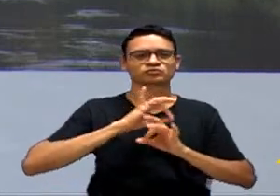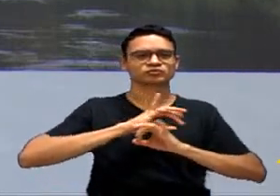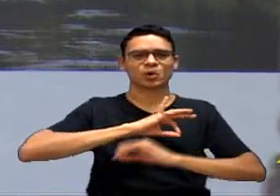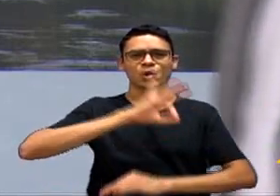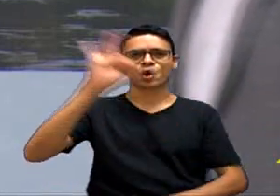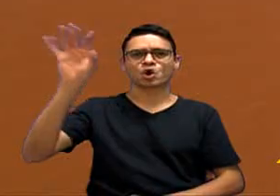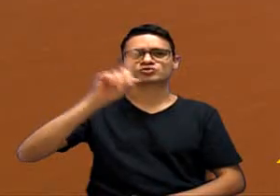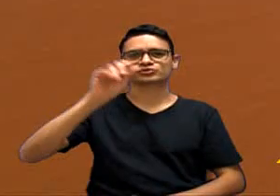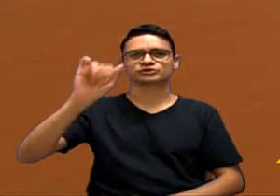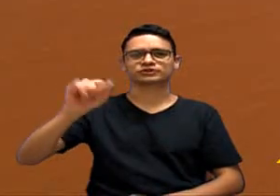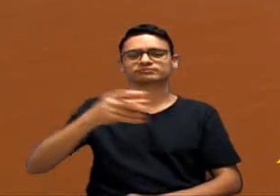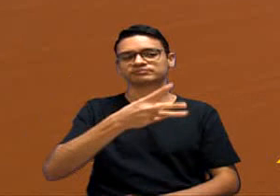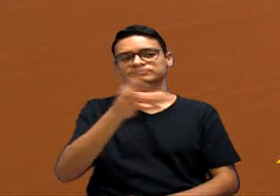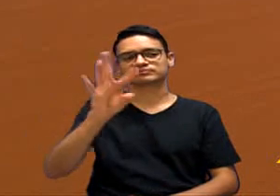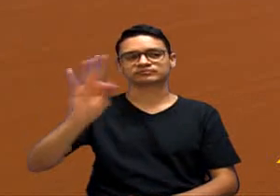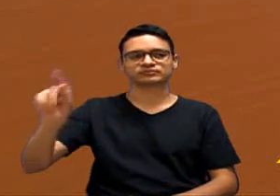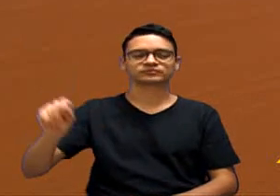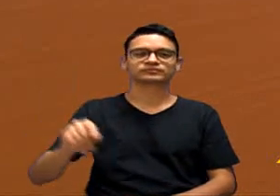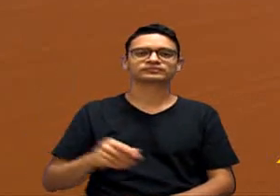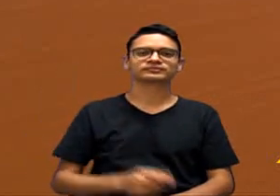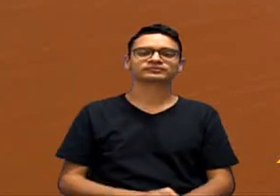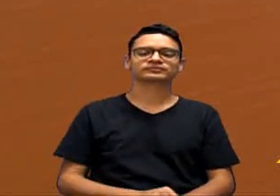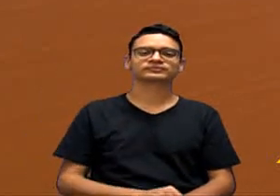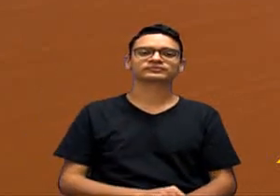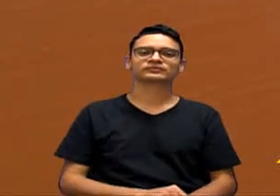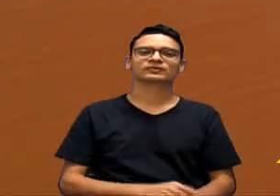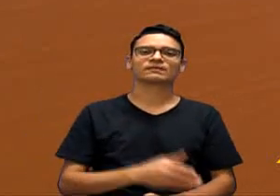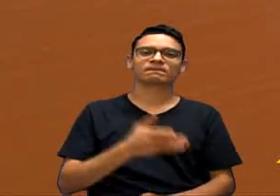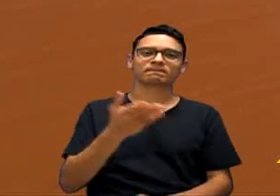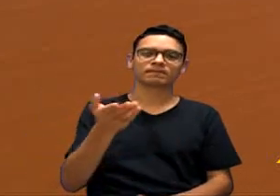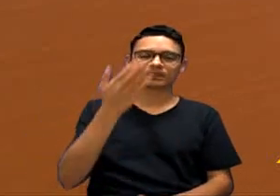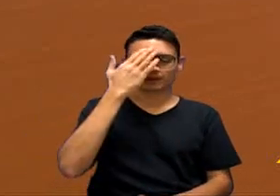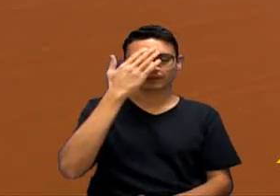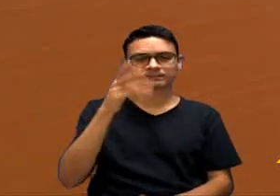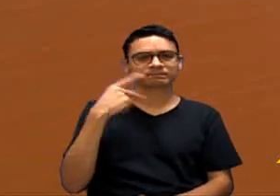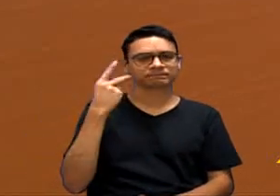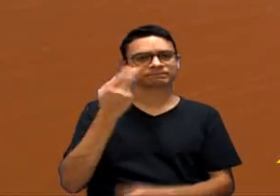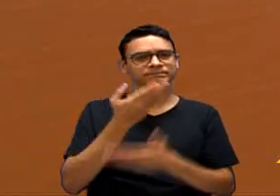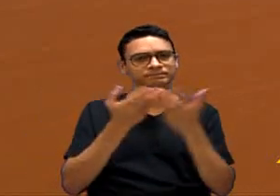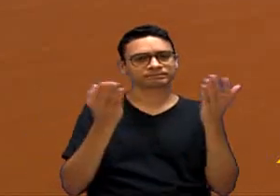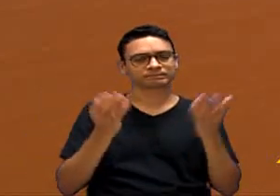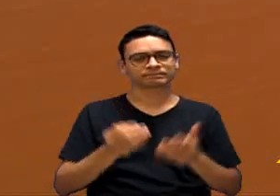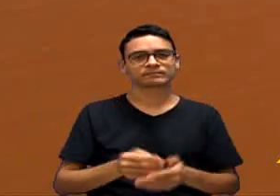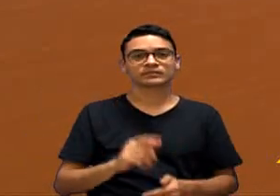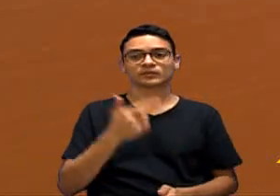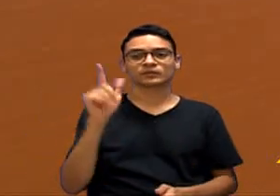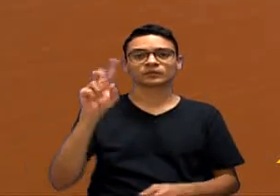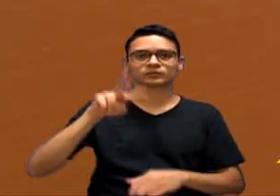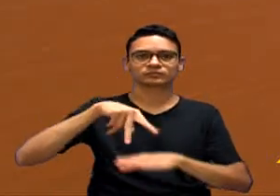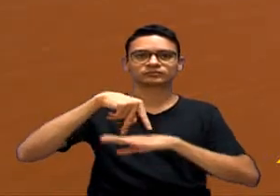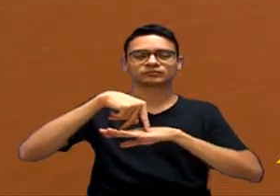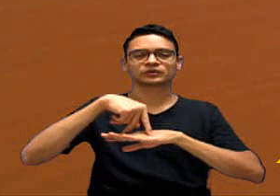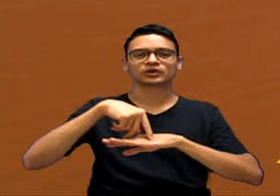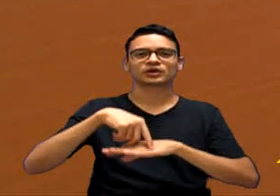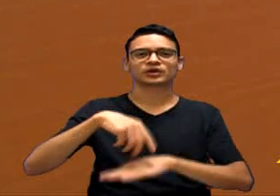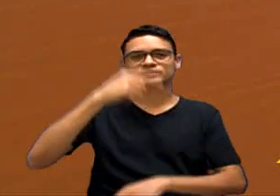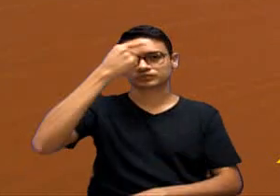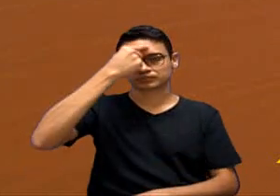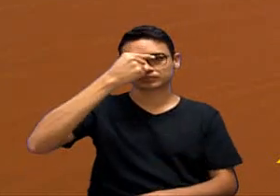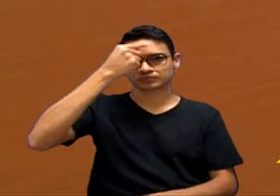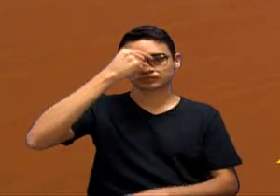todos e obrigado Vereador é o próximo escrita o